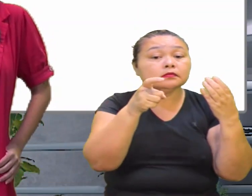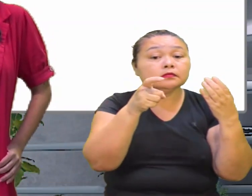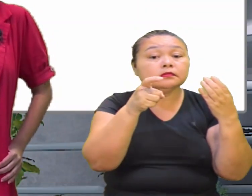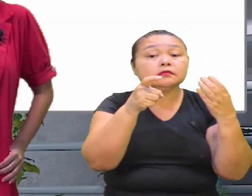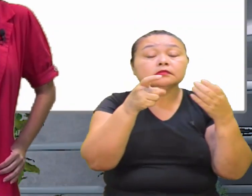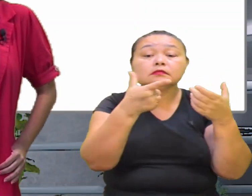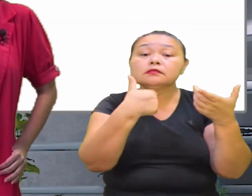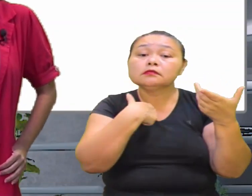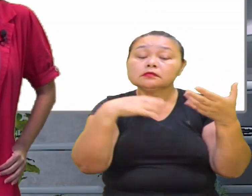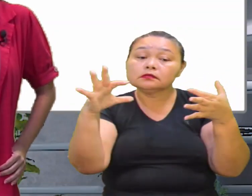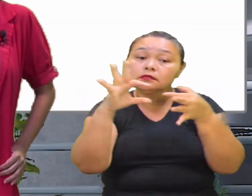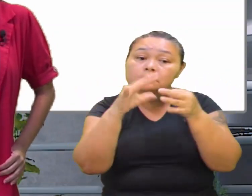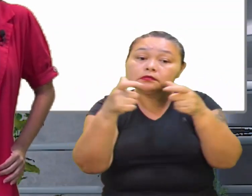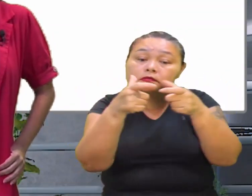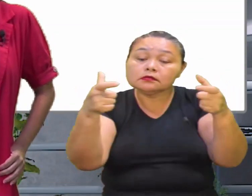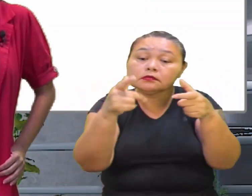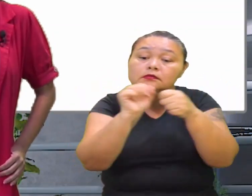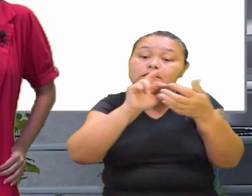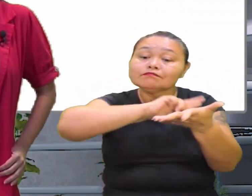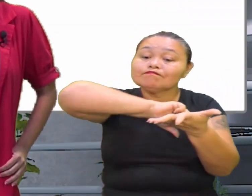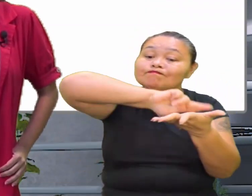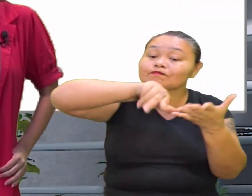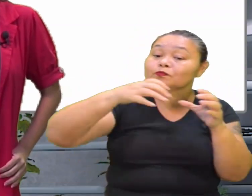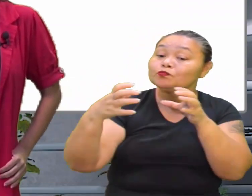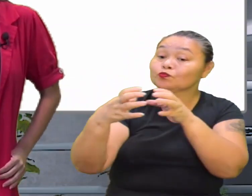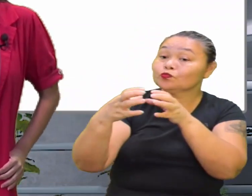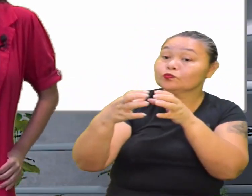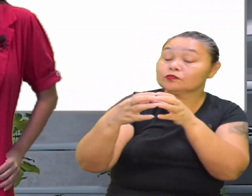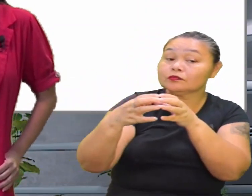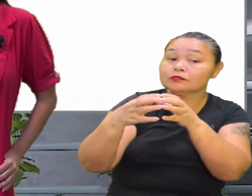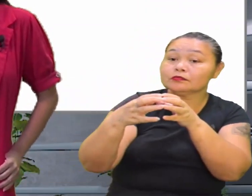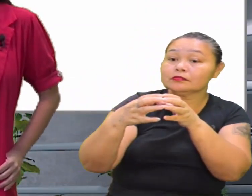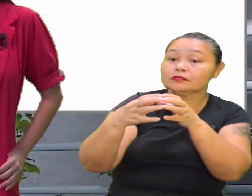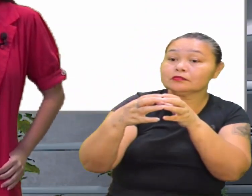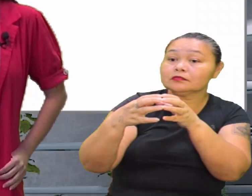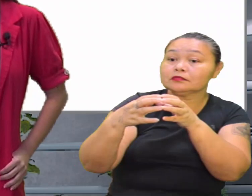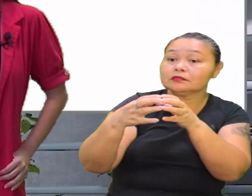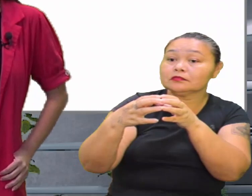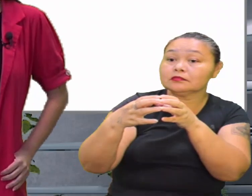em grande parte associada ao aumento dessa variedade de espécies. Ou seja,